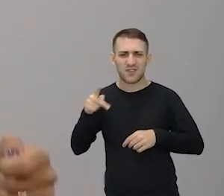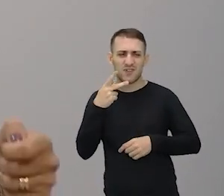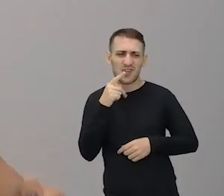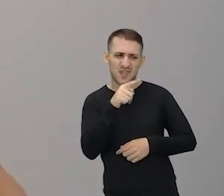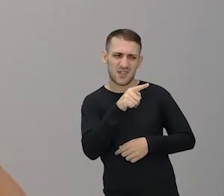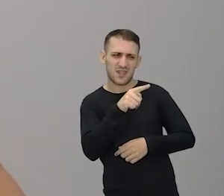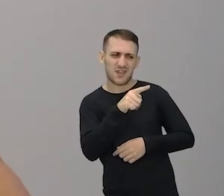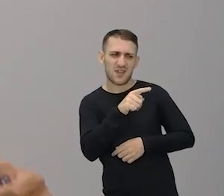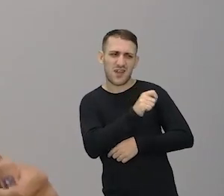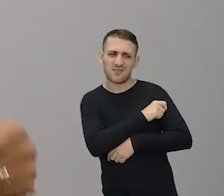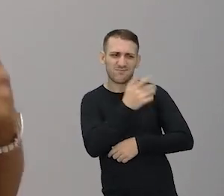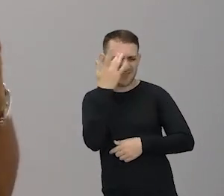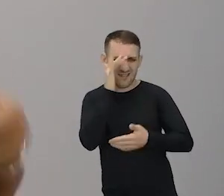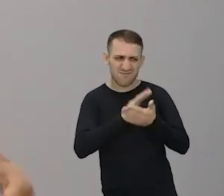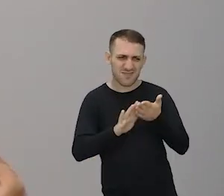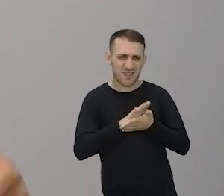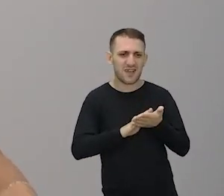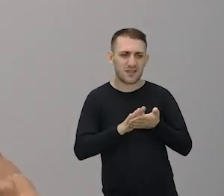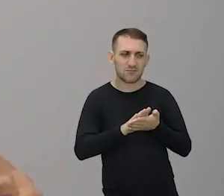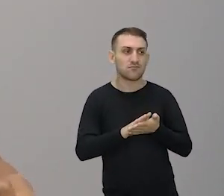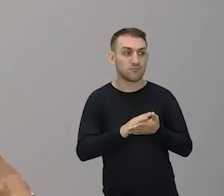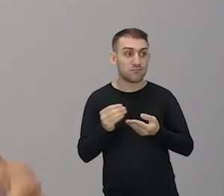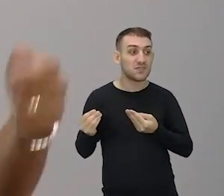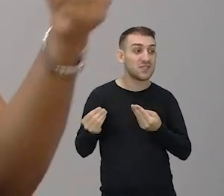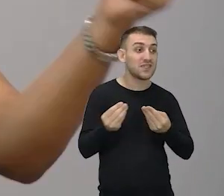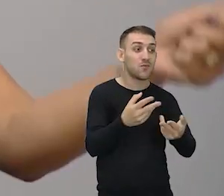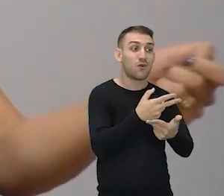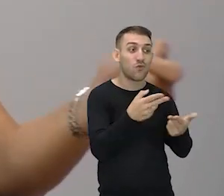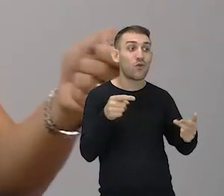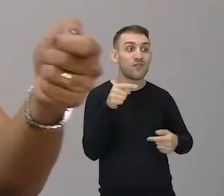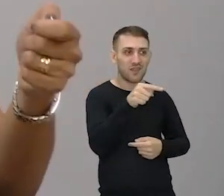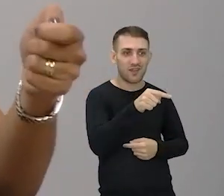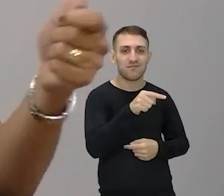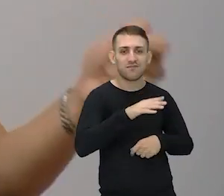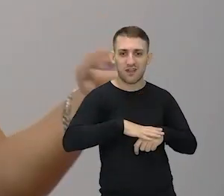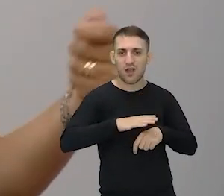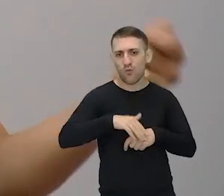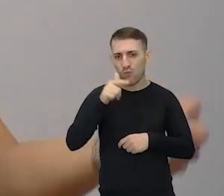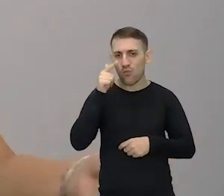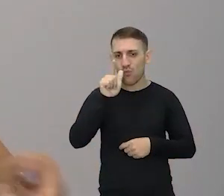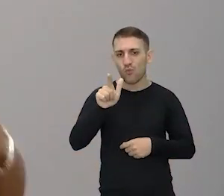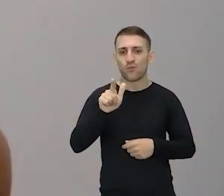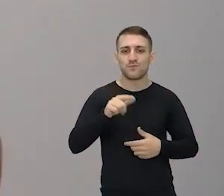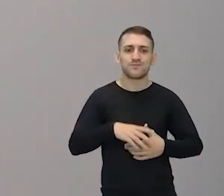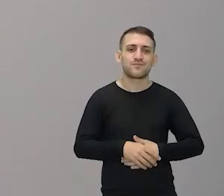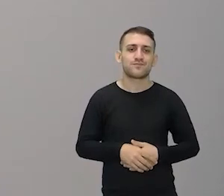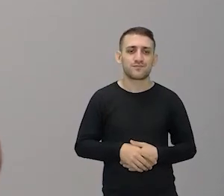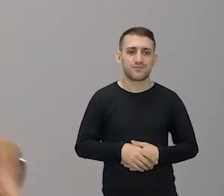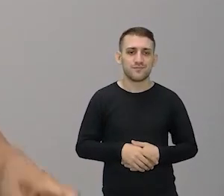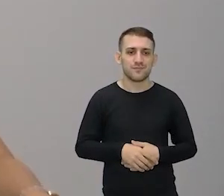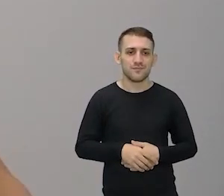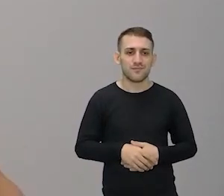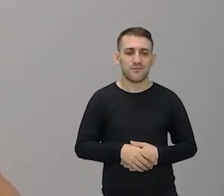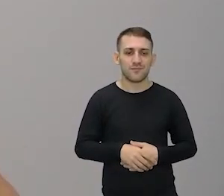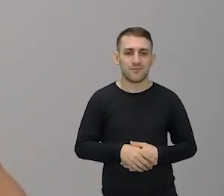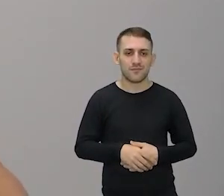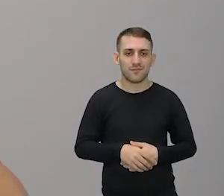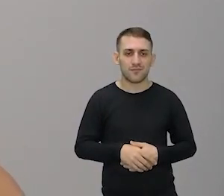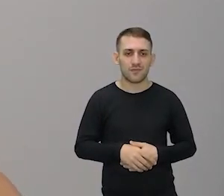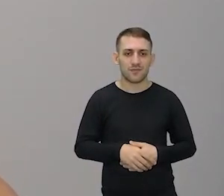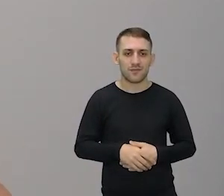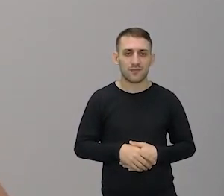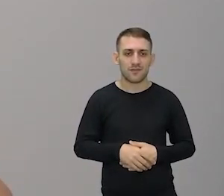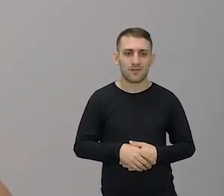nem, não. Né? Dê alguma coisa na mão dele, como falou o professor Fernando anteriormente, como os nossos